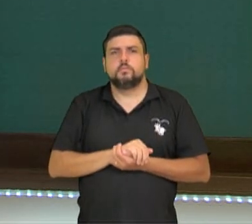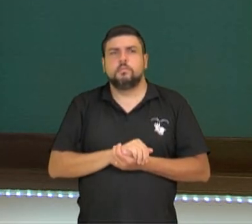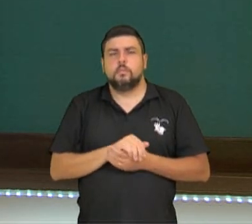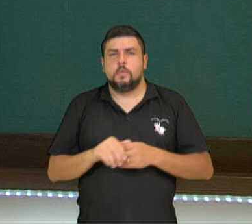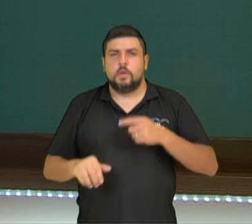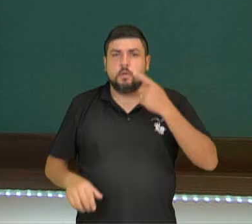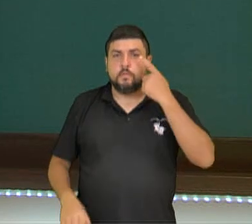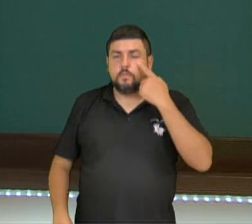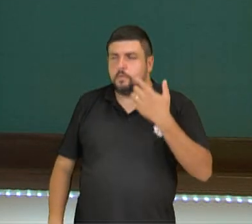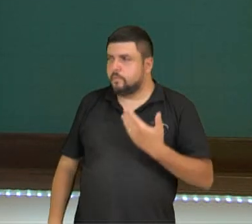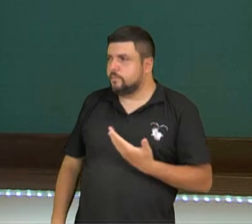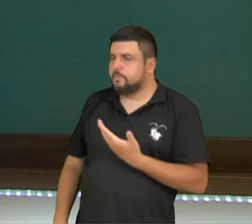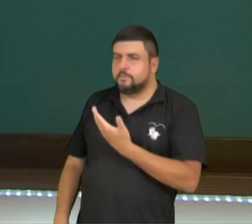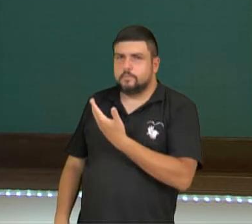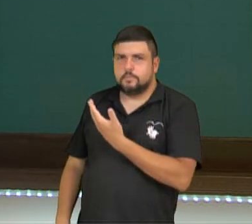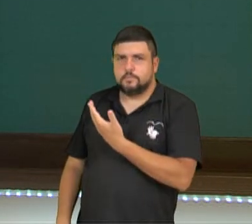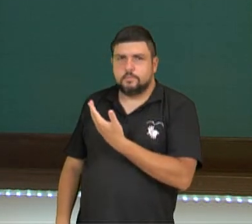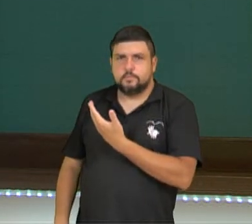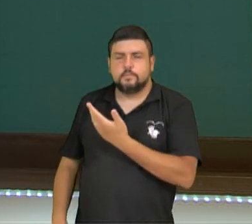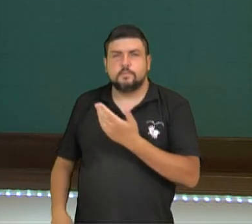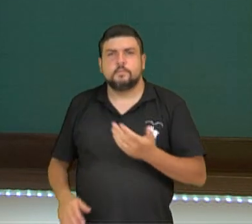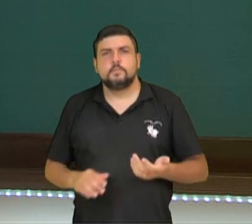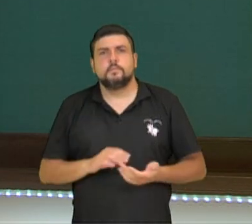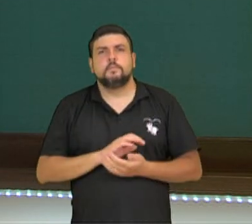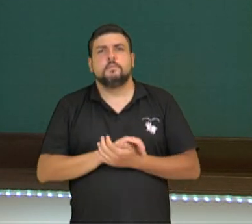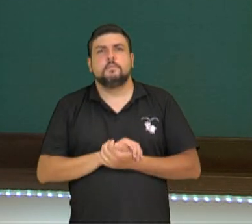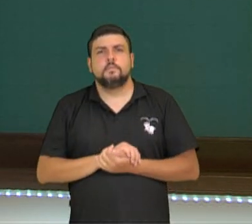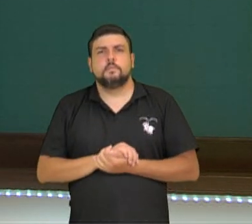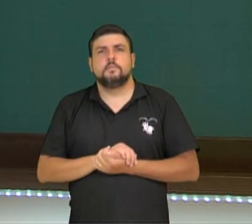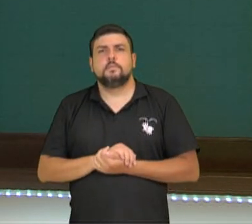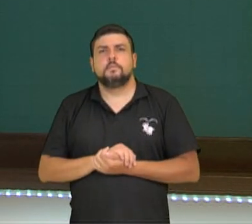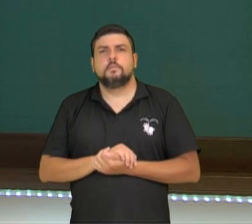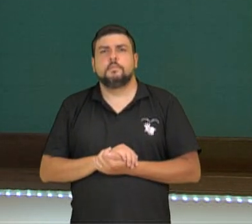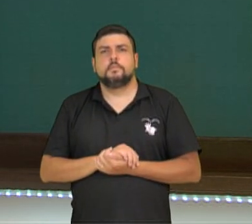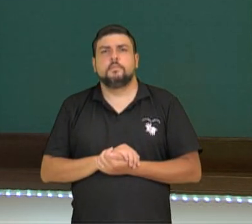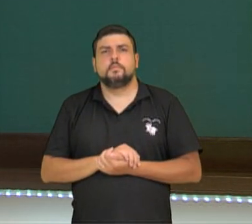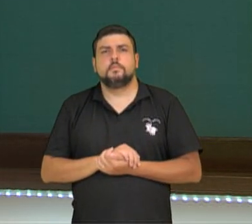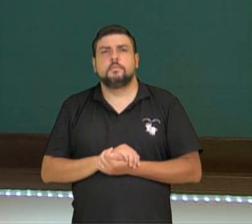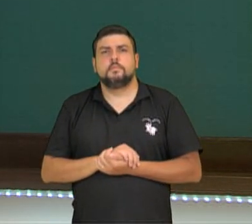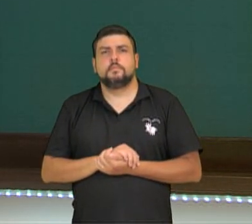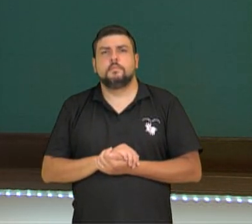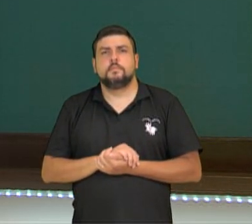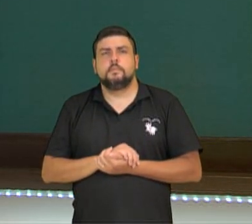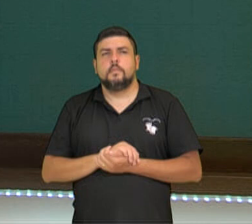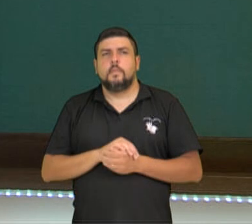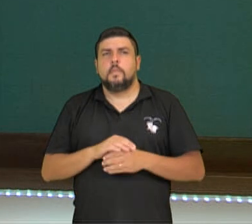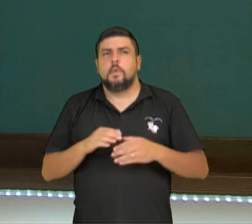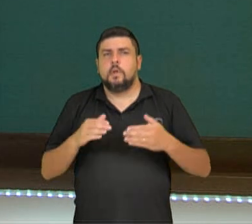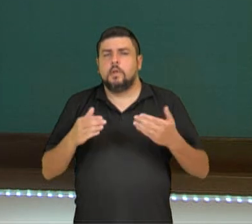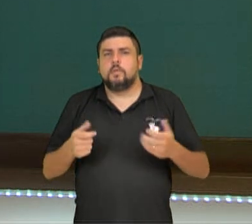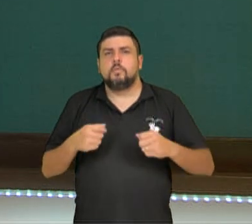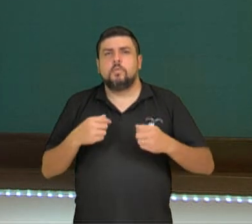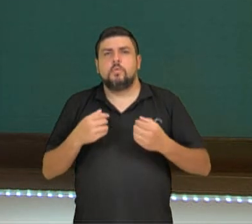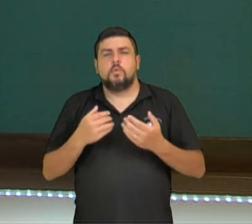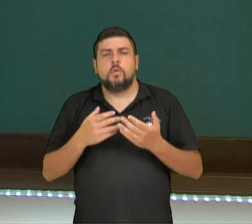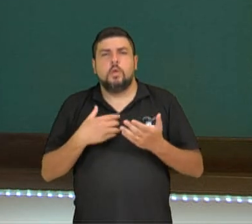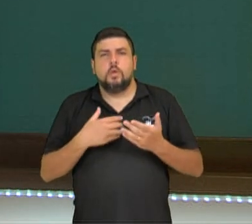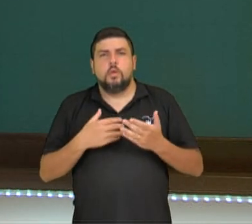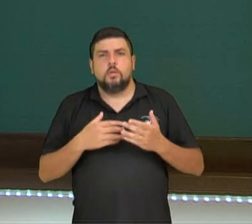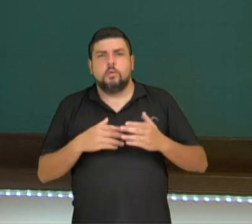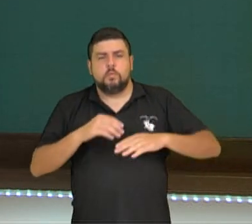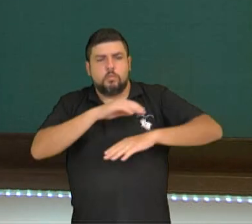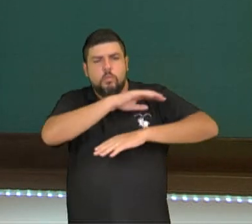temos ali o esquema, né, a imagem explicativa para a gente entender a respeito. O rio tem as